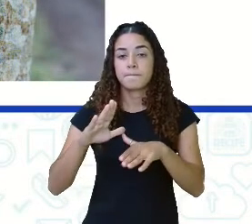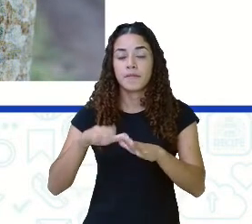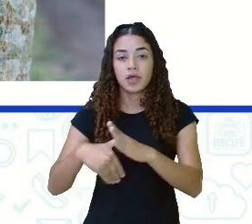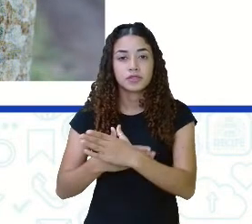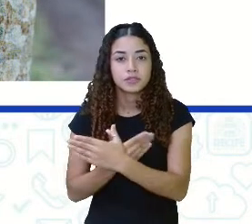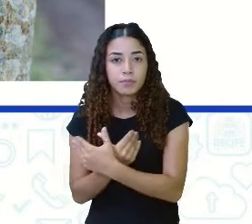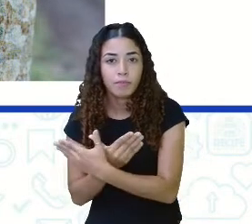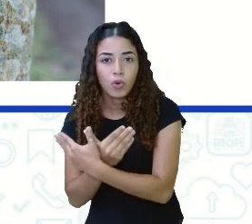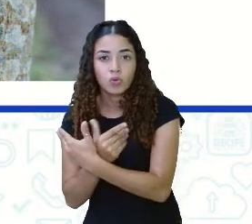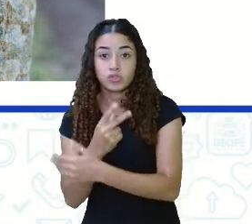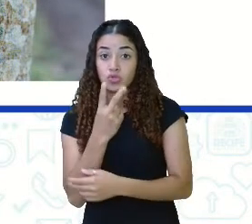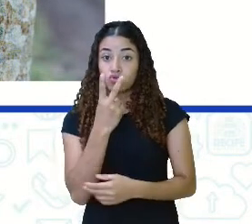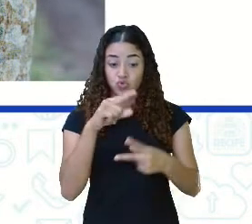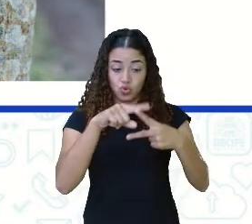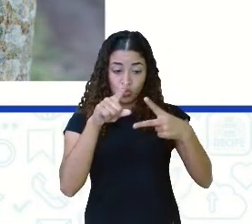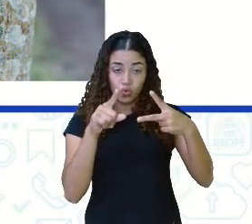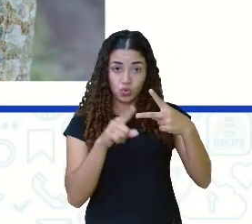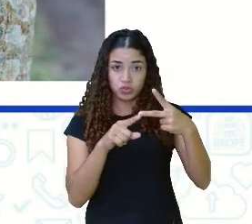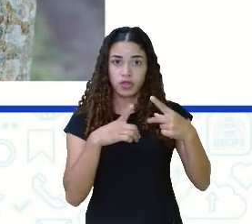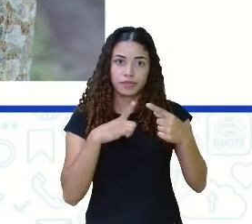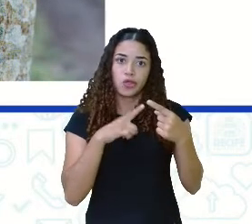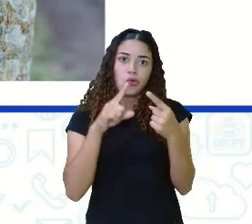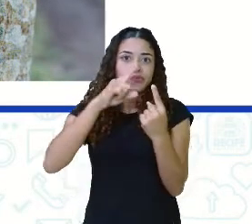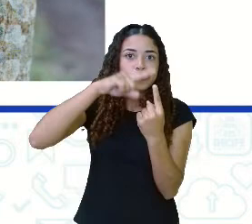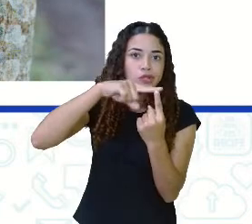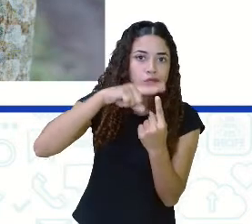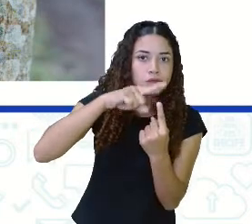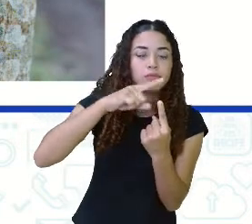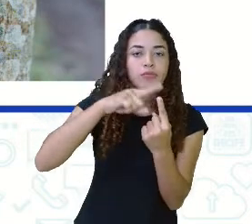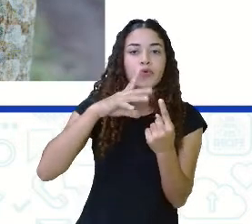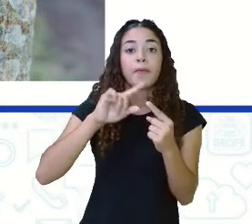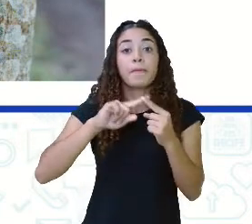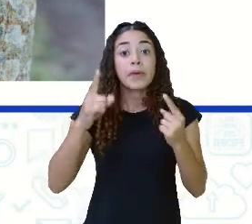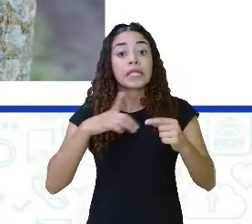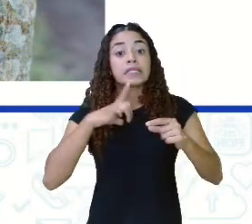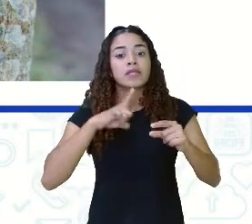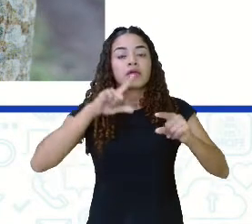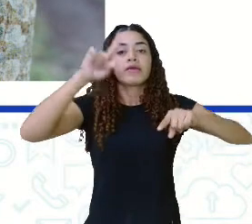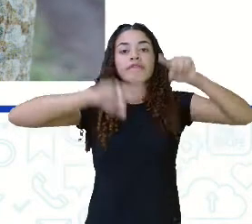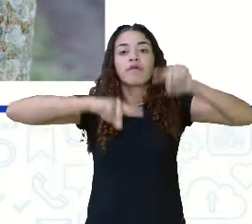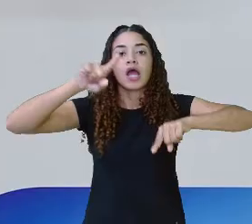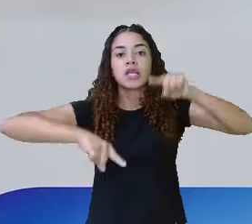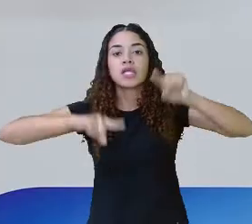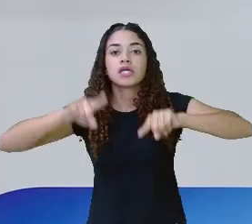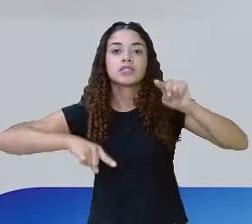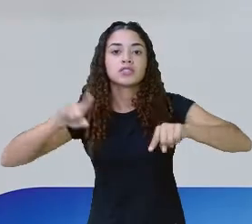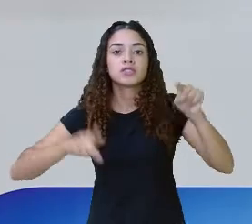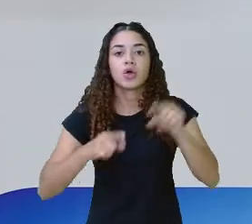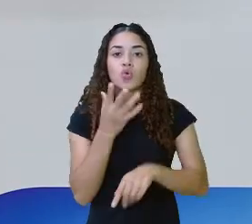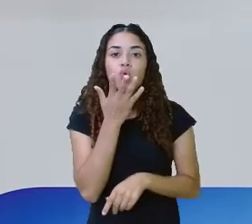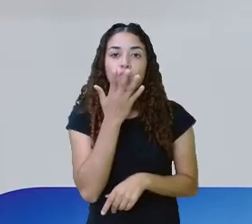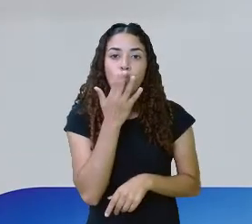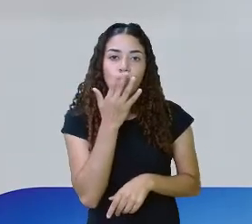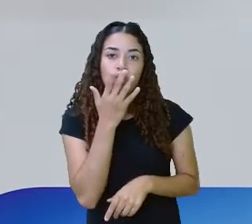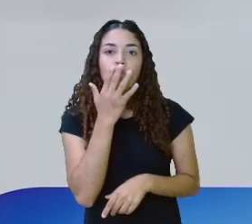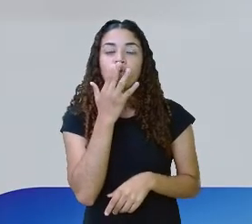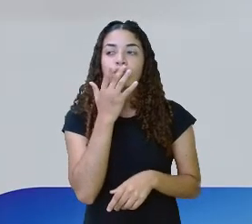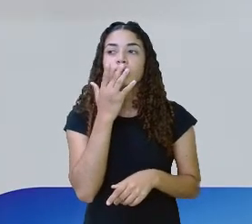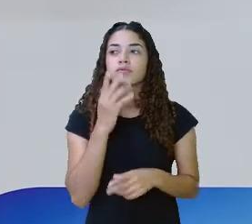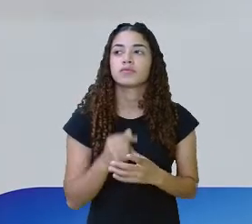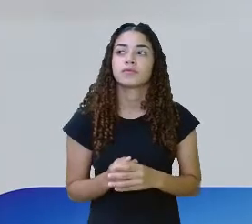mariposa, não, aliás, uma espécie só, com essa variação de cor dentro da espécie. Então, a mariposa,